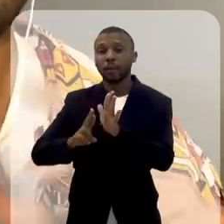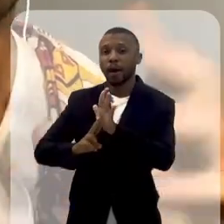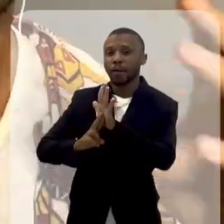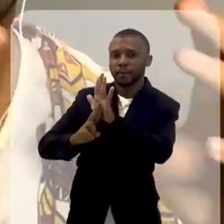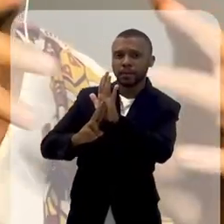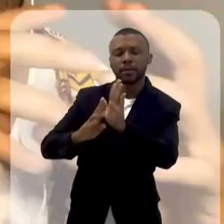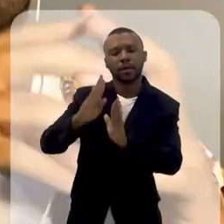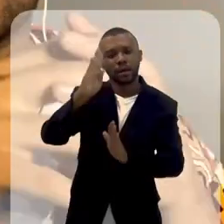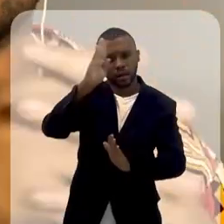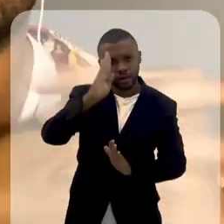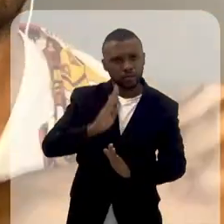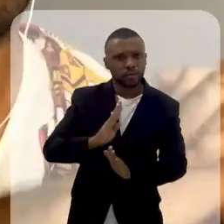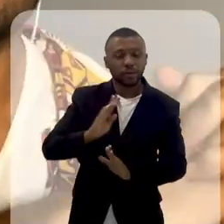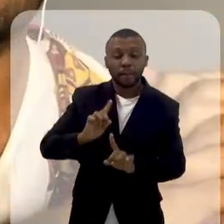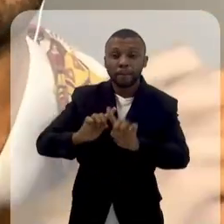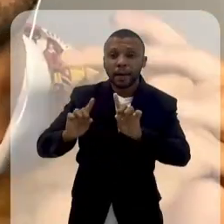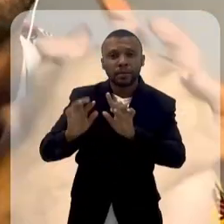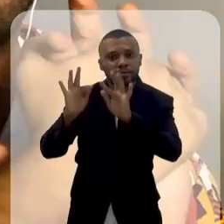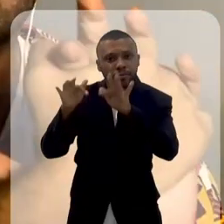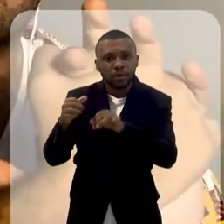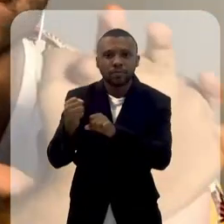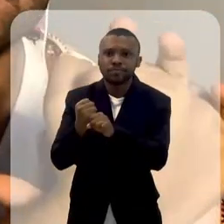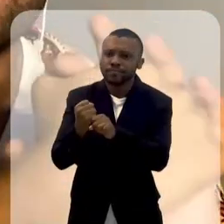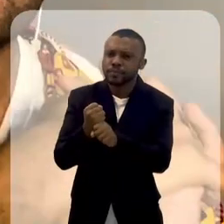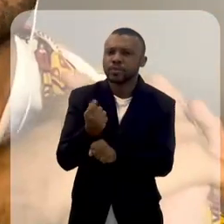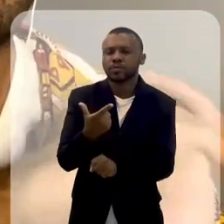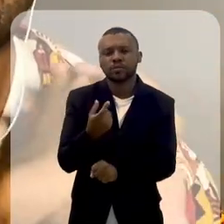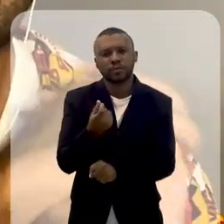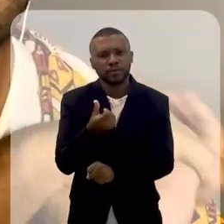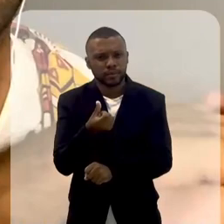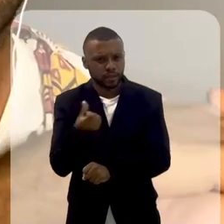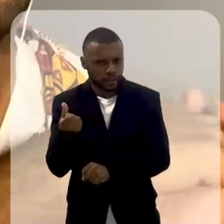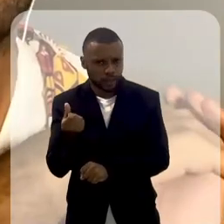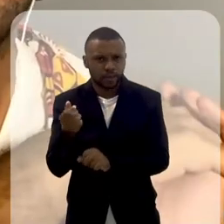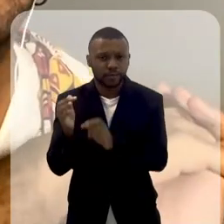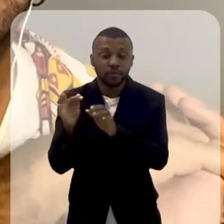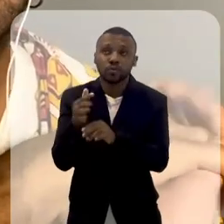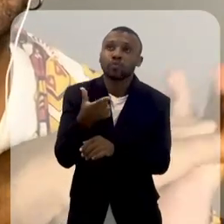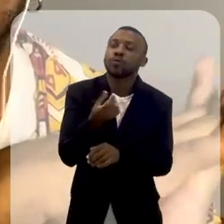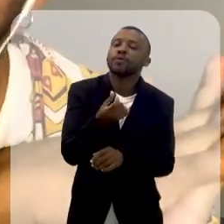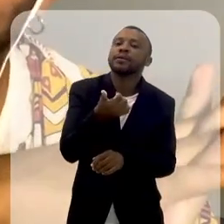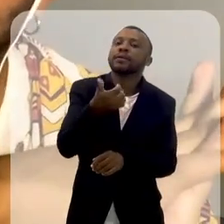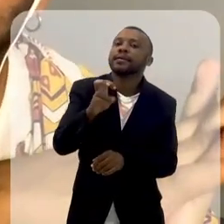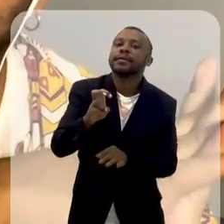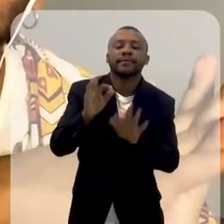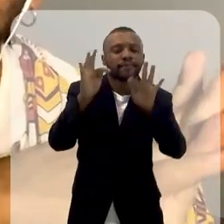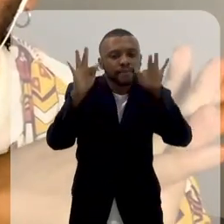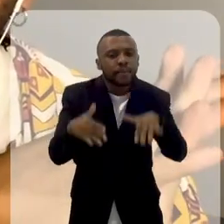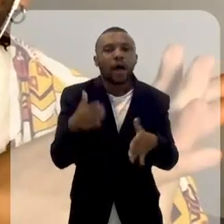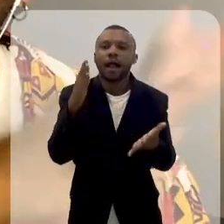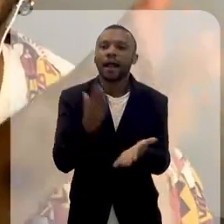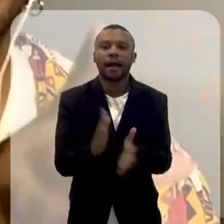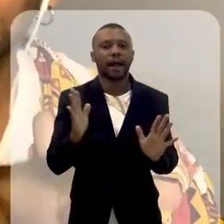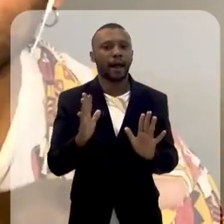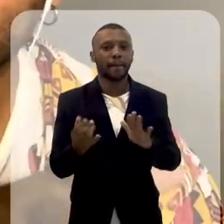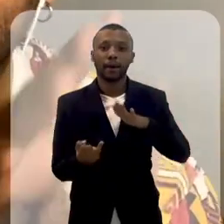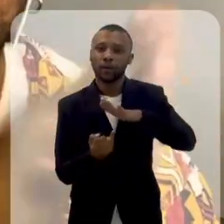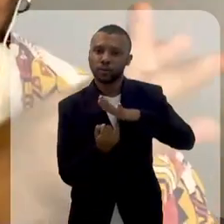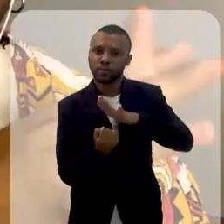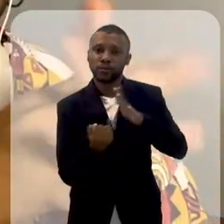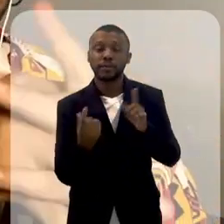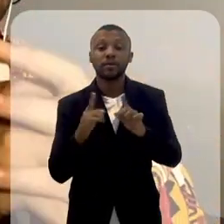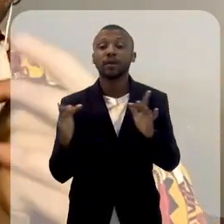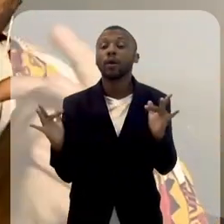Instituto ele tinha uma representação aqui no Brasil, só que ele acaba em 2016, se eu não me engano,